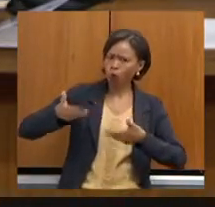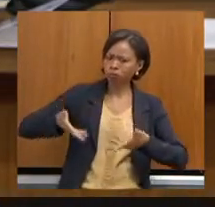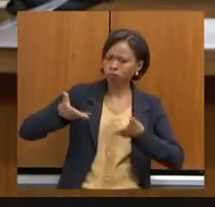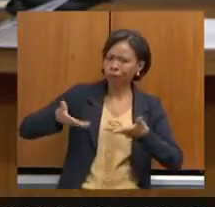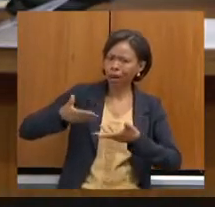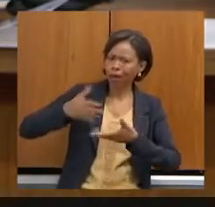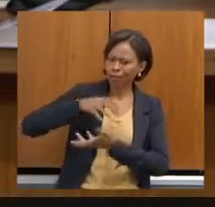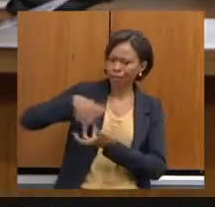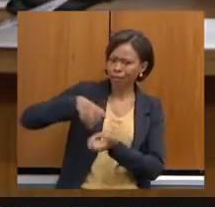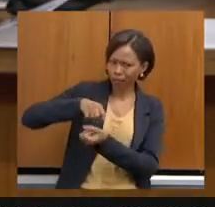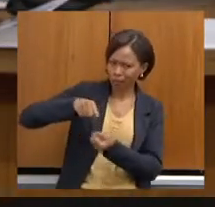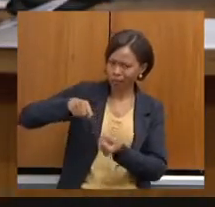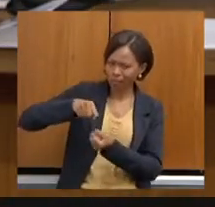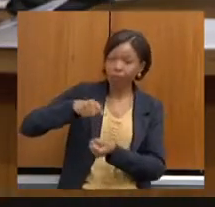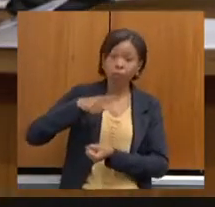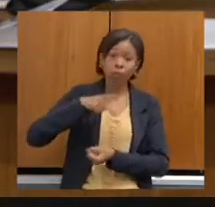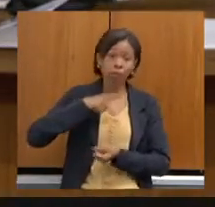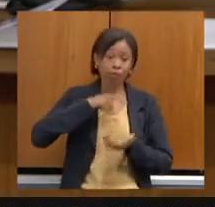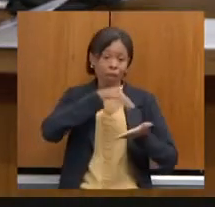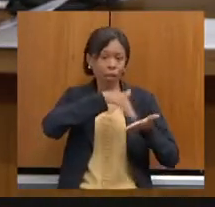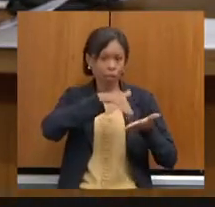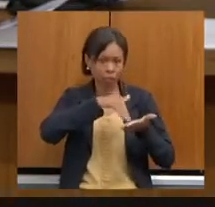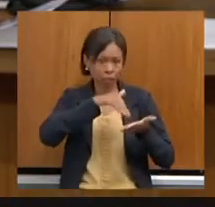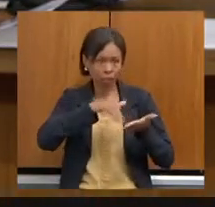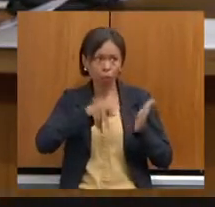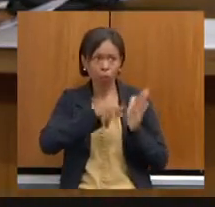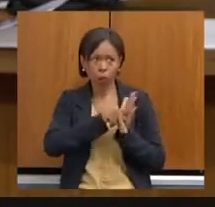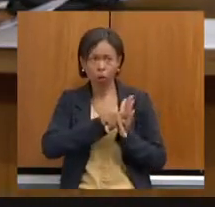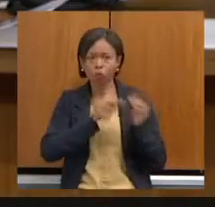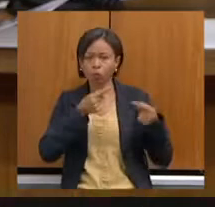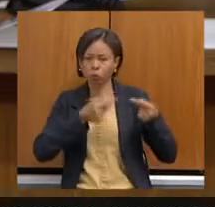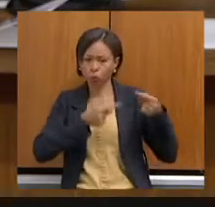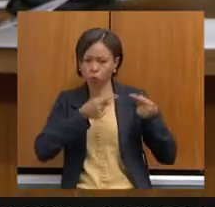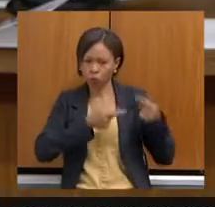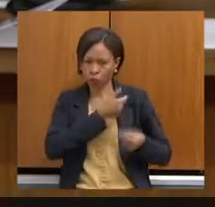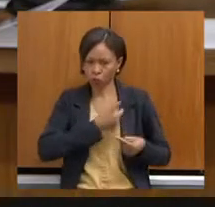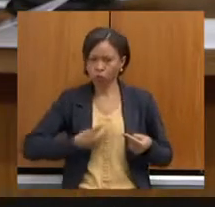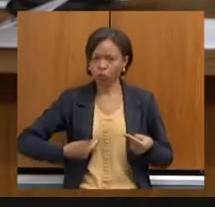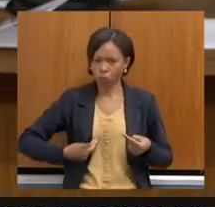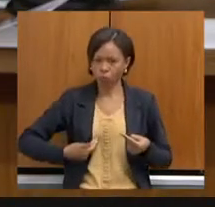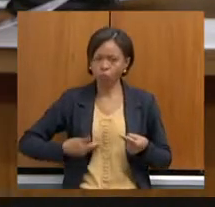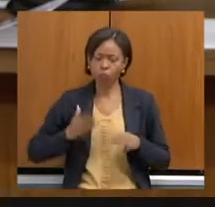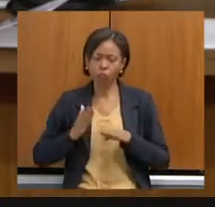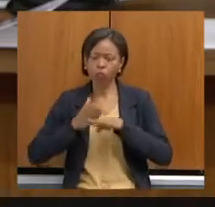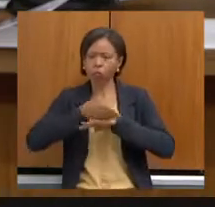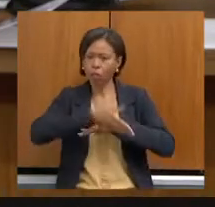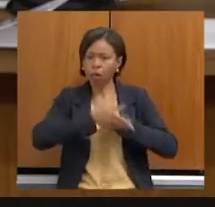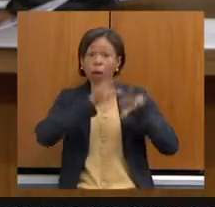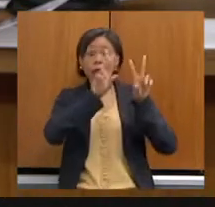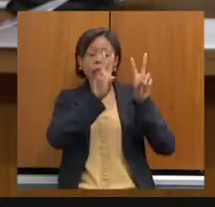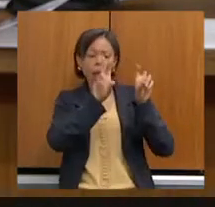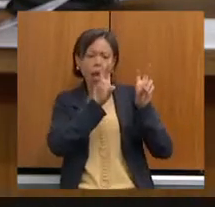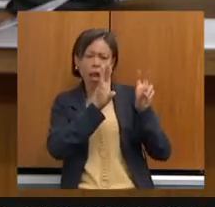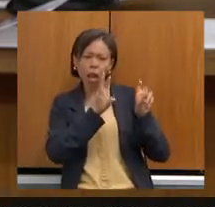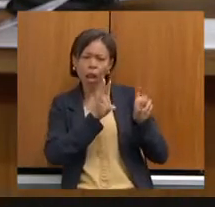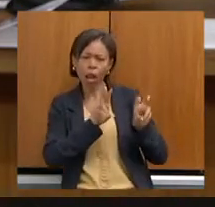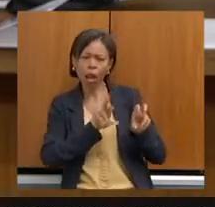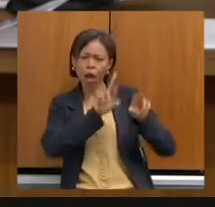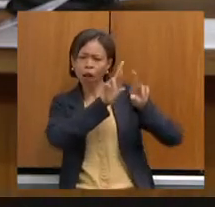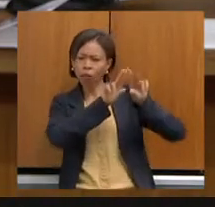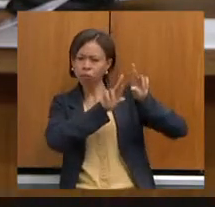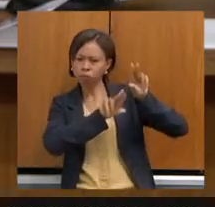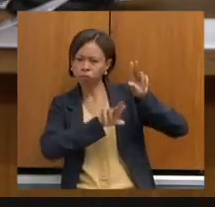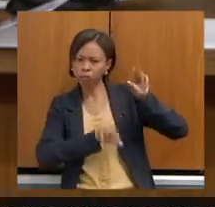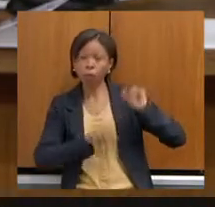o nosso nós temos a secretaria seminário de políticas públicas com certa frequência com temas diferentes e o nosso primeiro tema